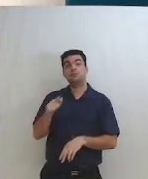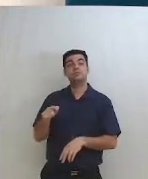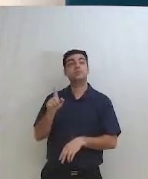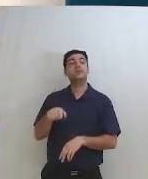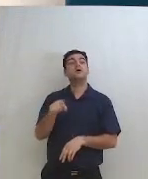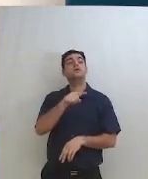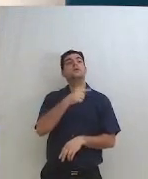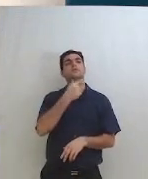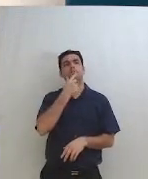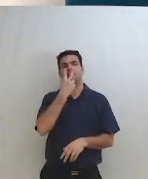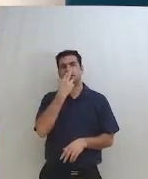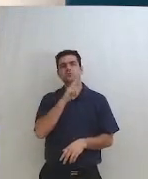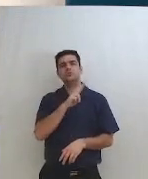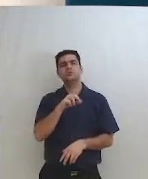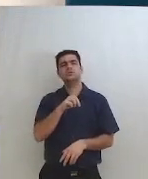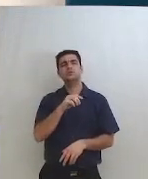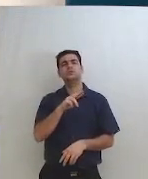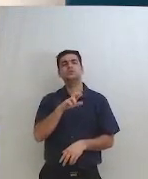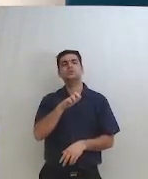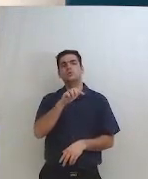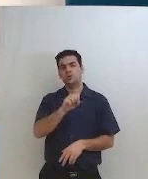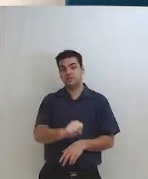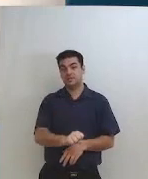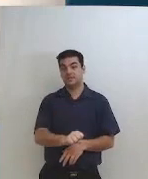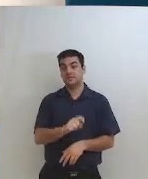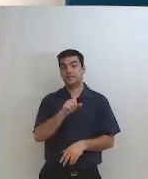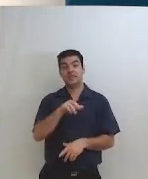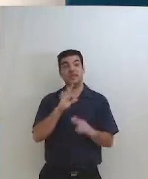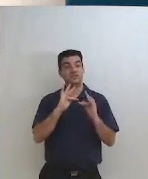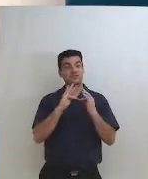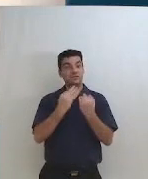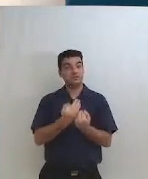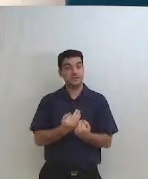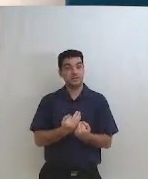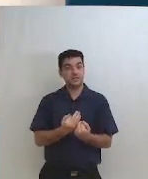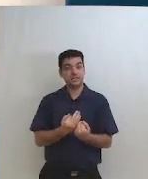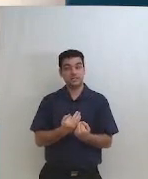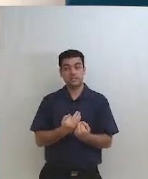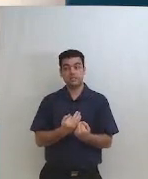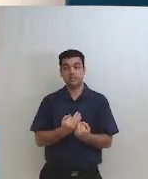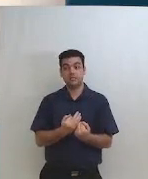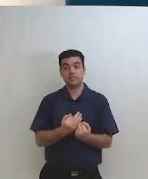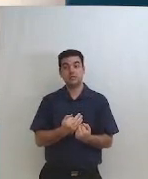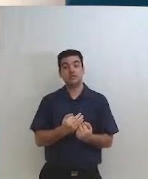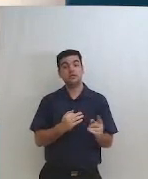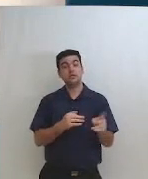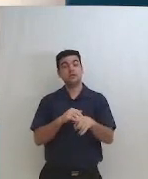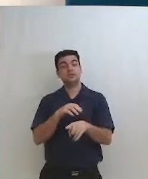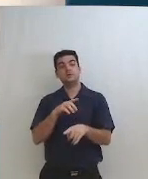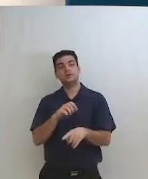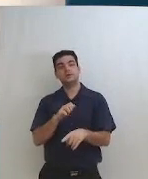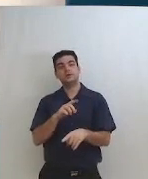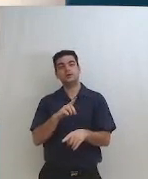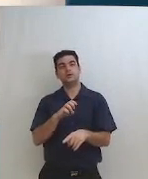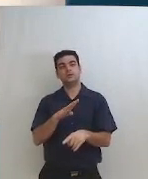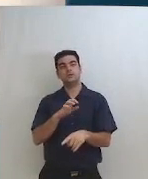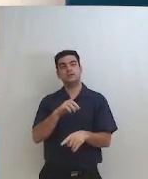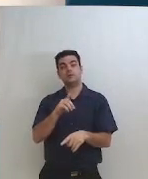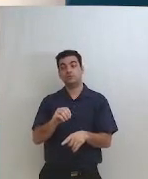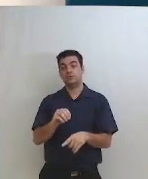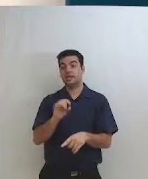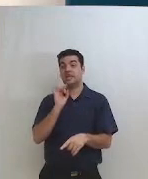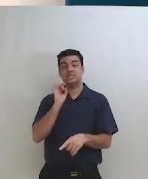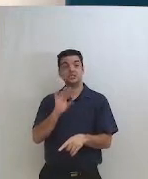como Douglas, familiar do vidraceiro Aderbal. Então, ela apenas vincula o nome do